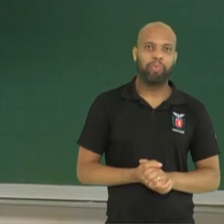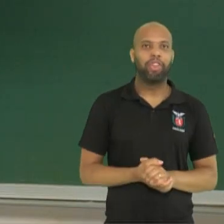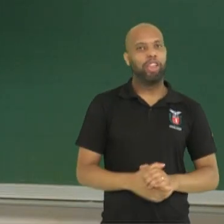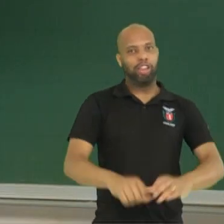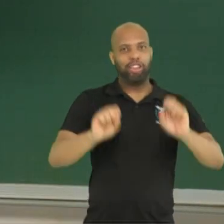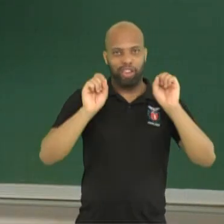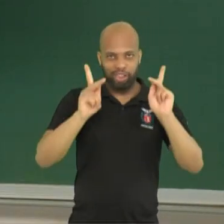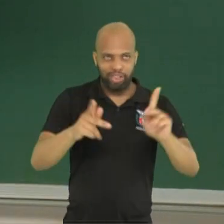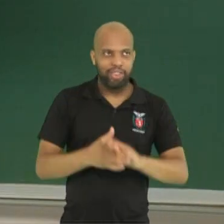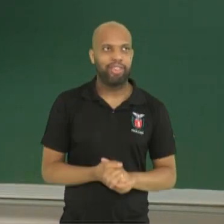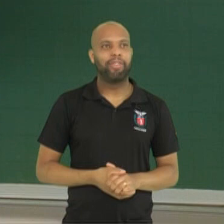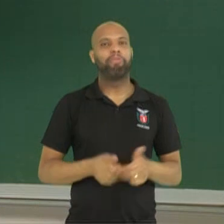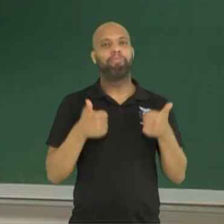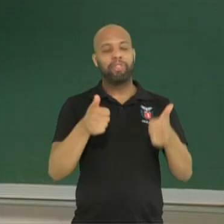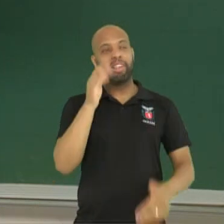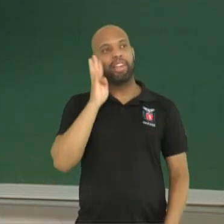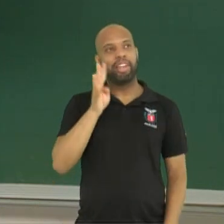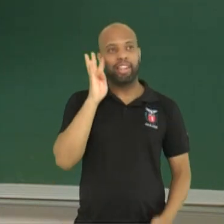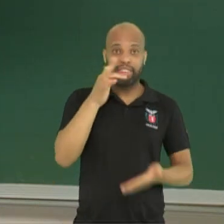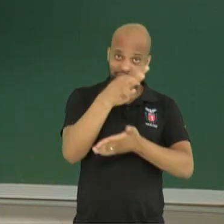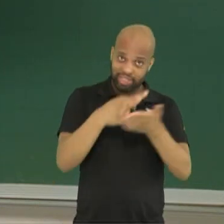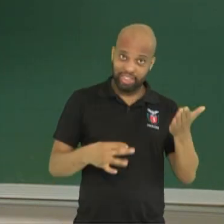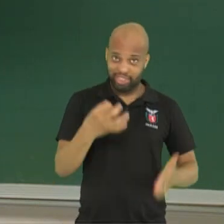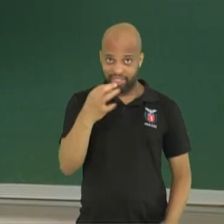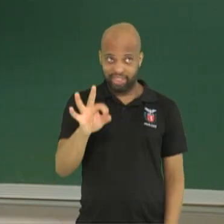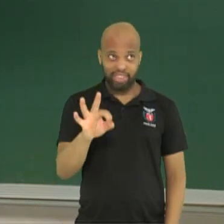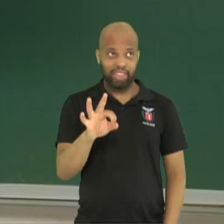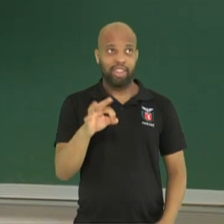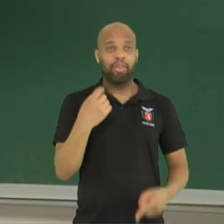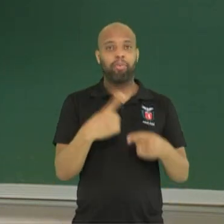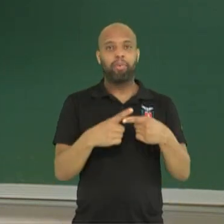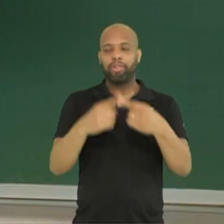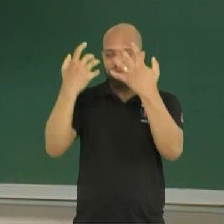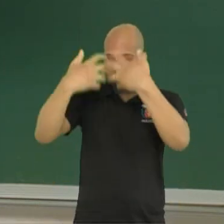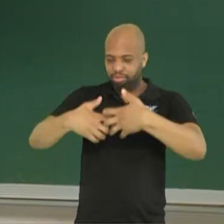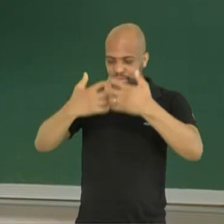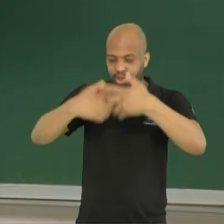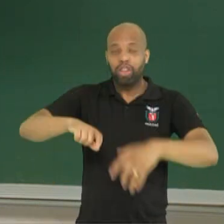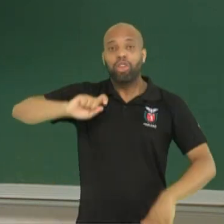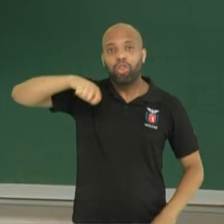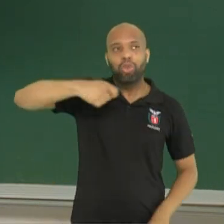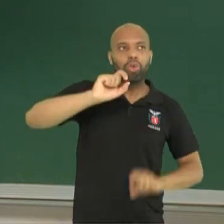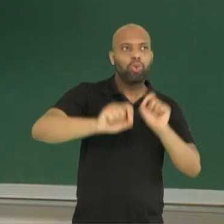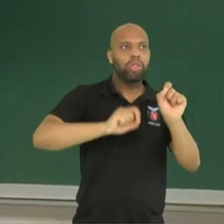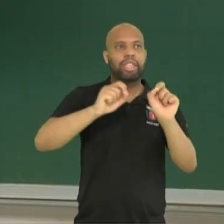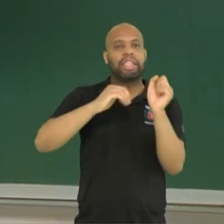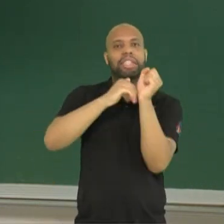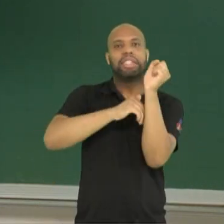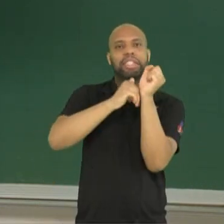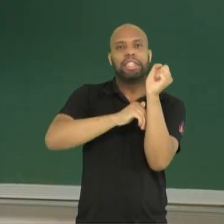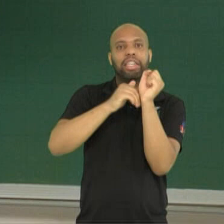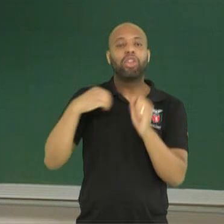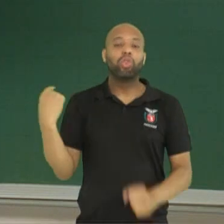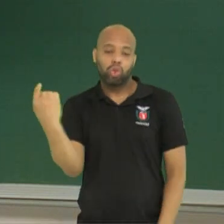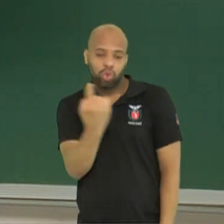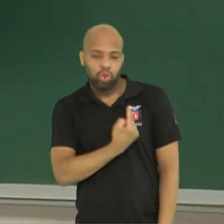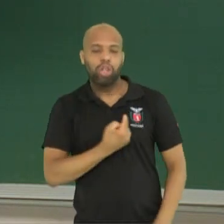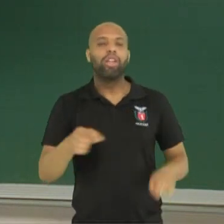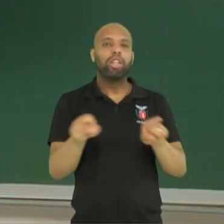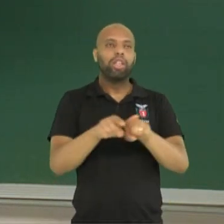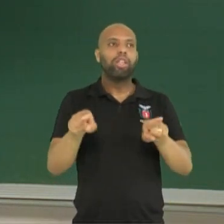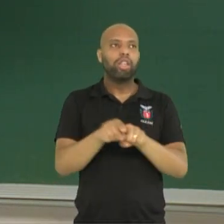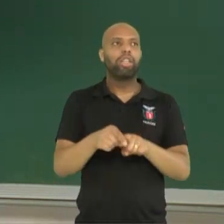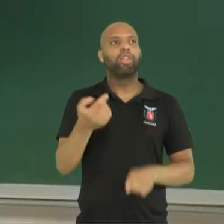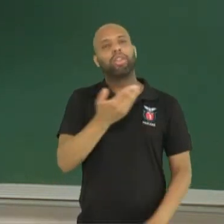Muito bem. Muito legal esse texto, né? Nos faz refletir um pouco sobre os segredos nossos e também